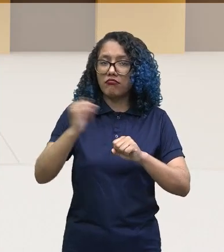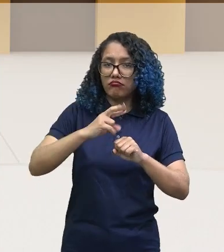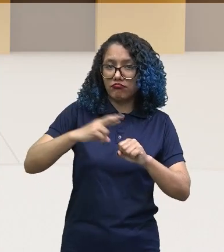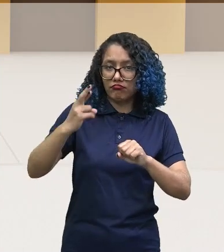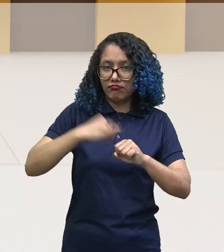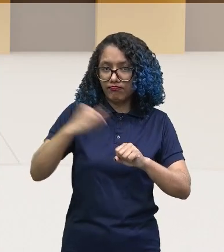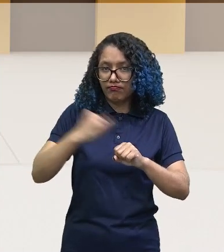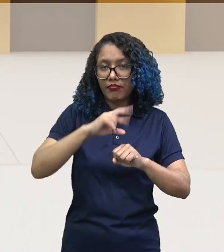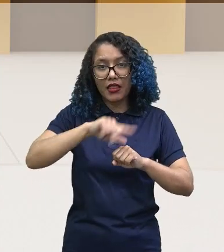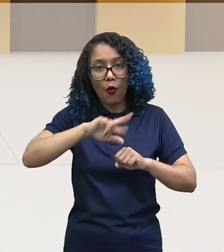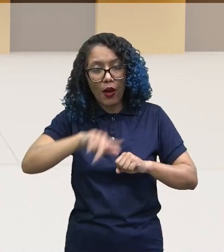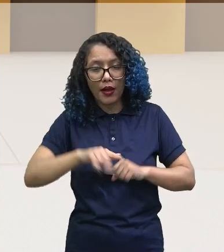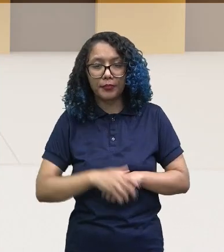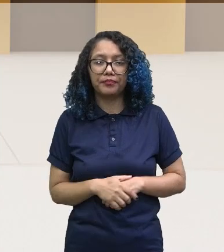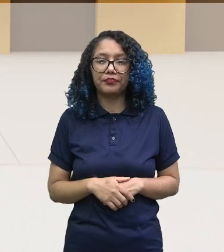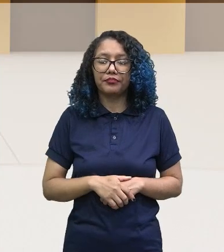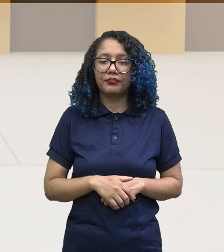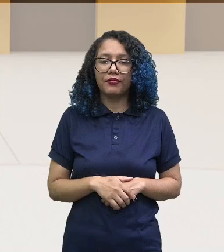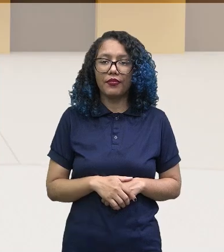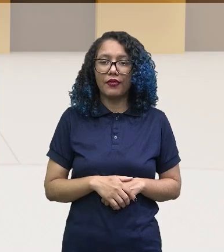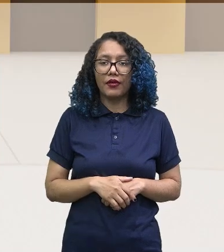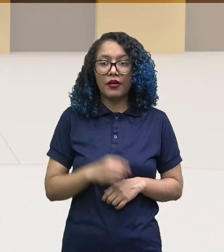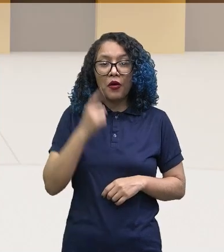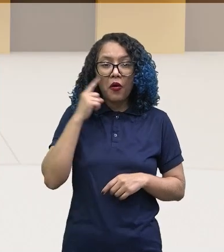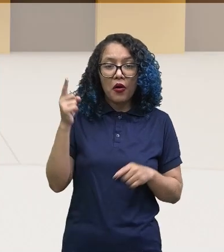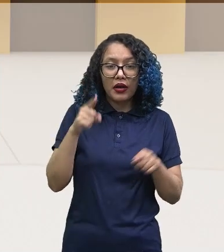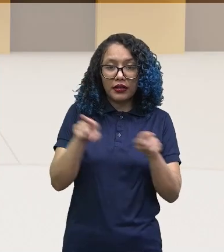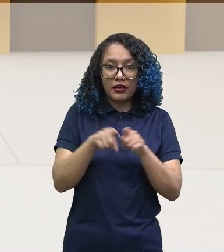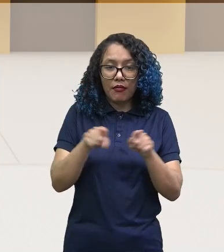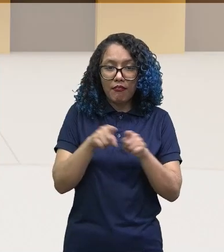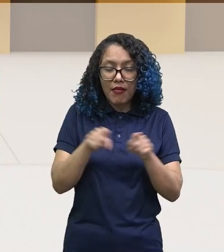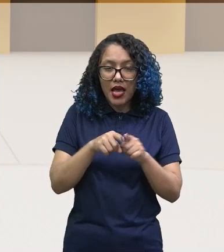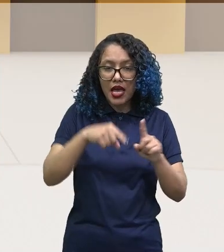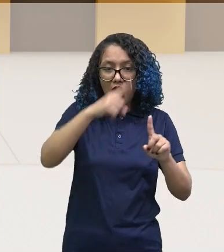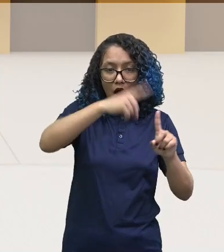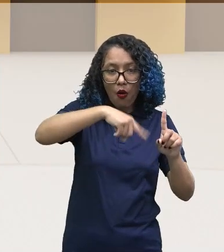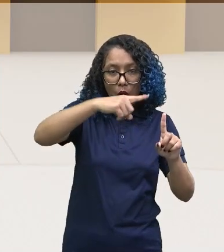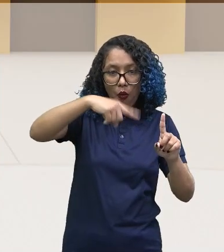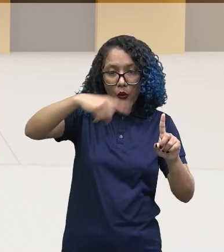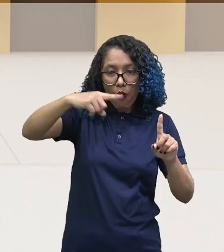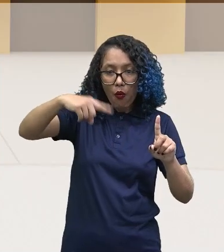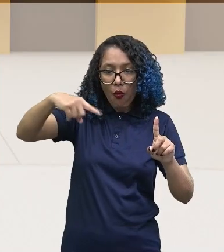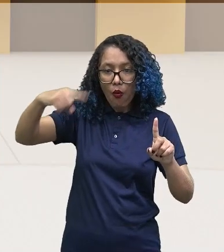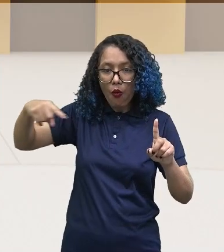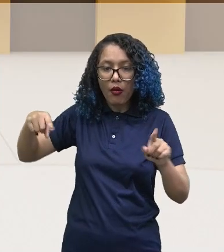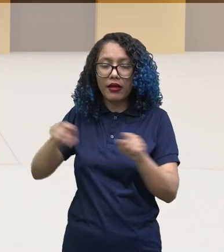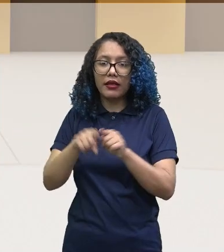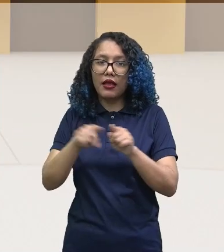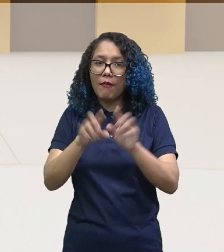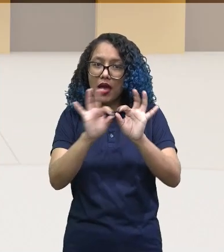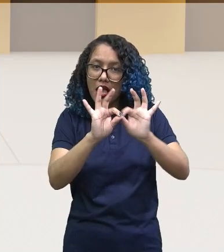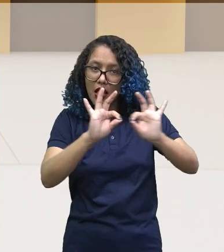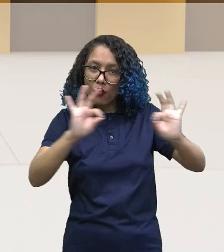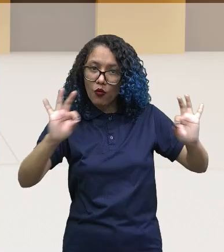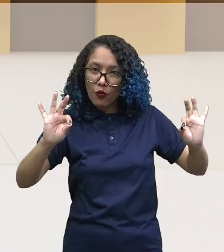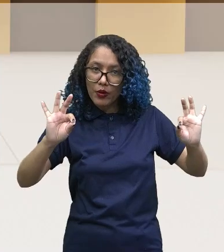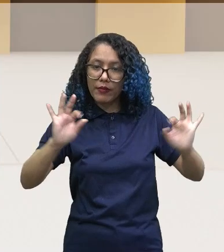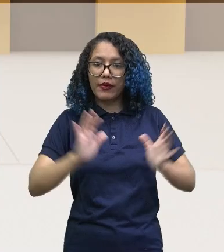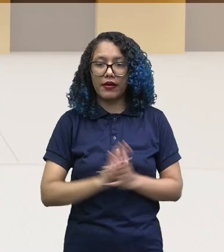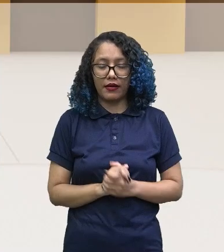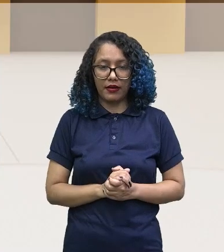como você está vendo lá embaixo, né, dessa frequência e do comprimento de onda, né, Isolda? É verdade. Aí você percebe que a